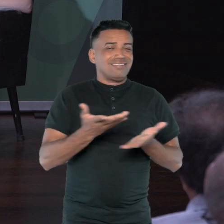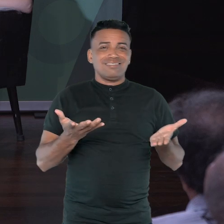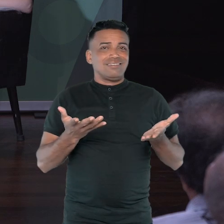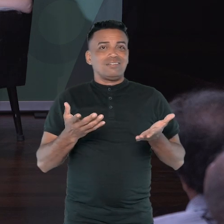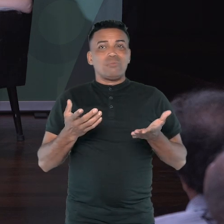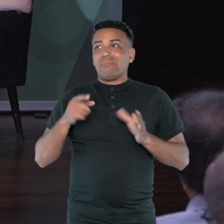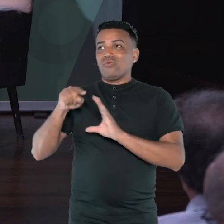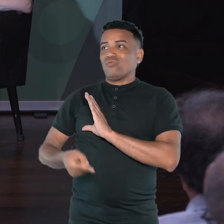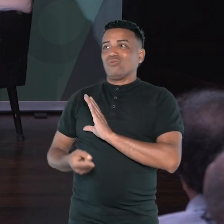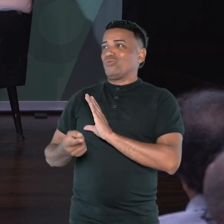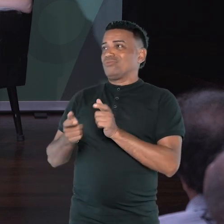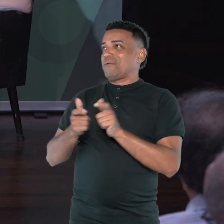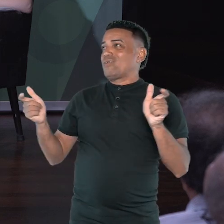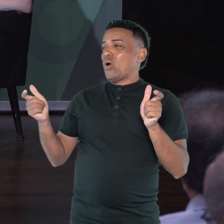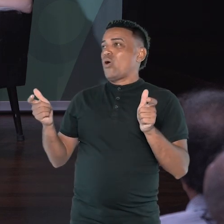dos filhos, né?